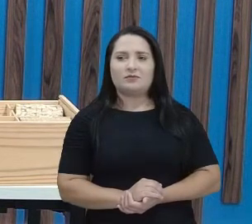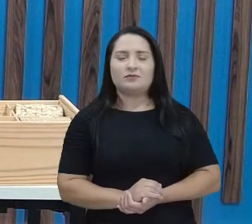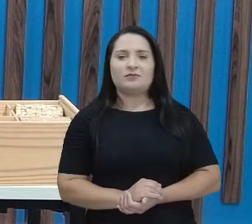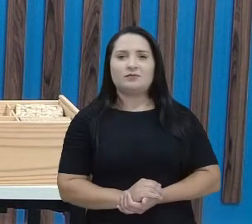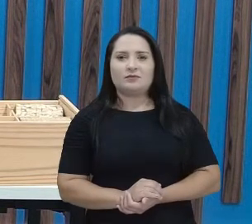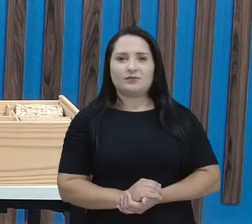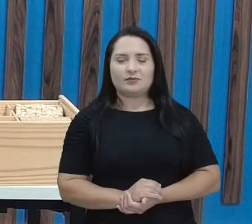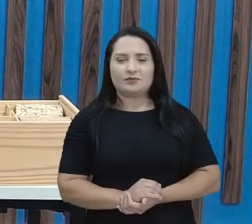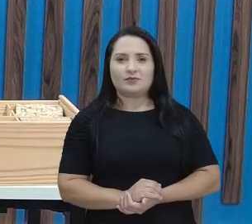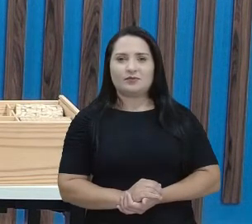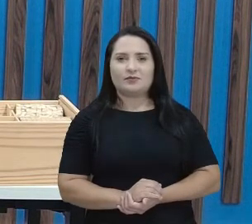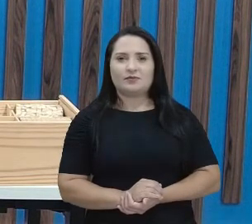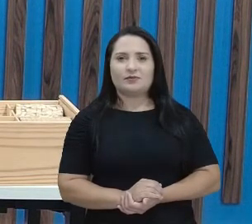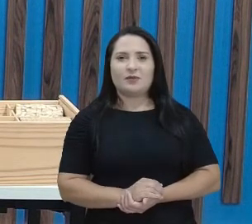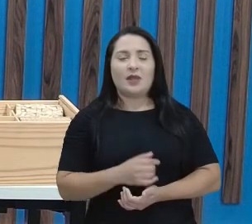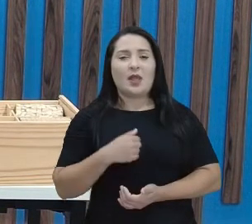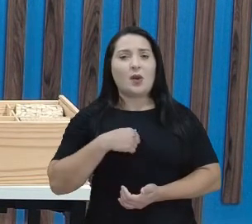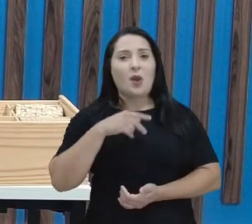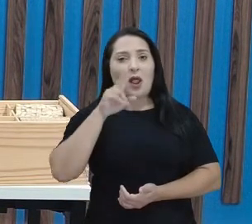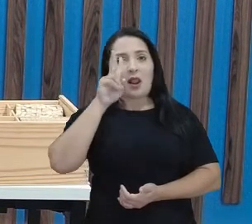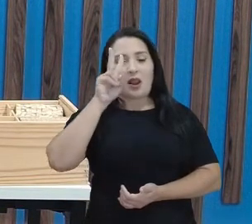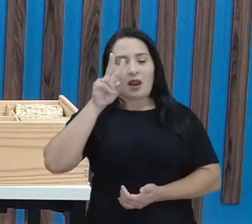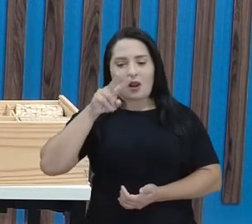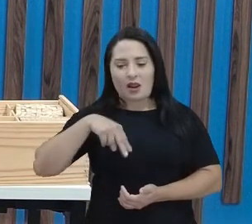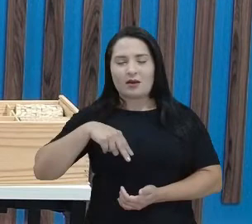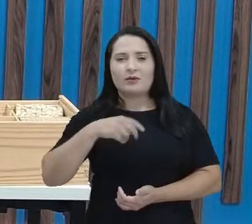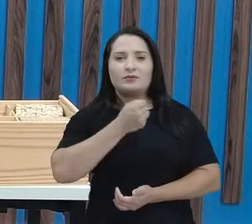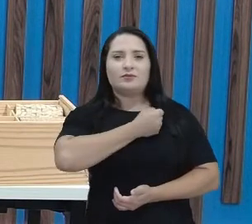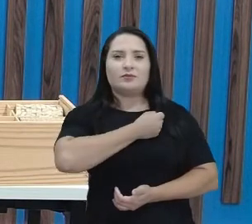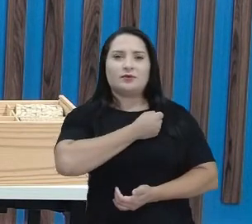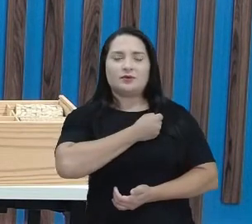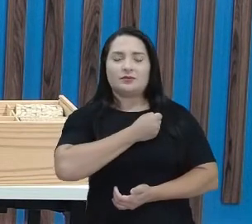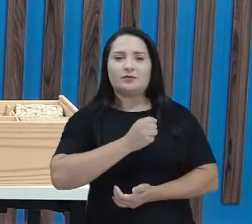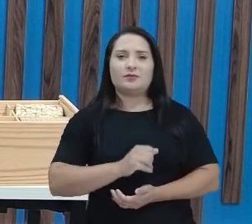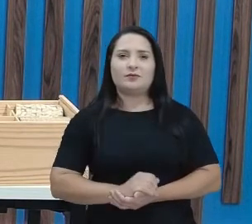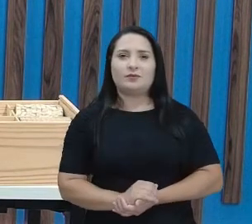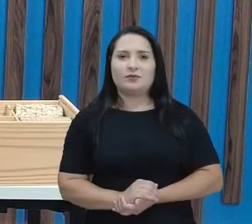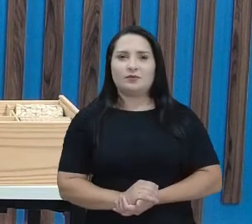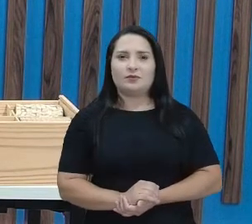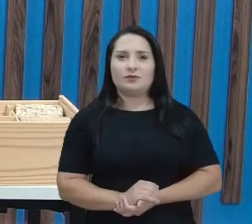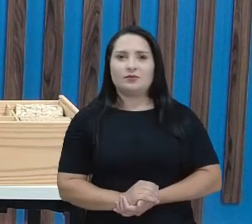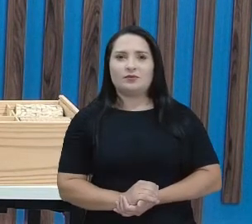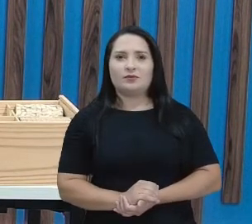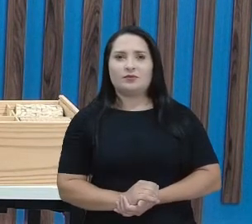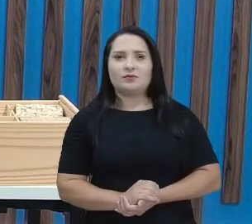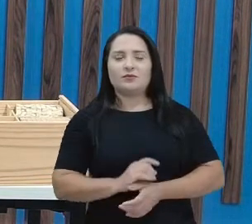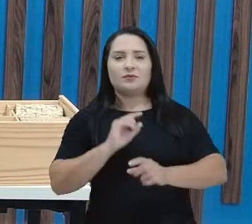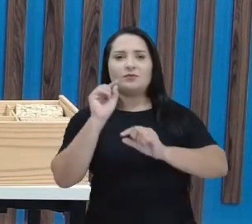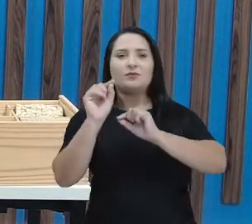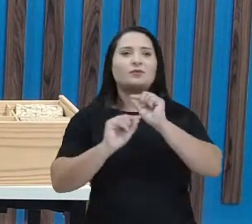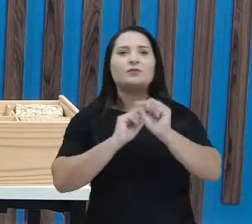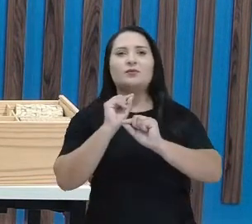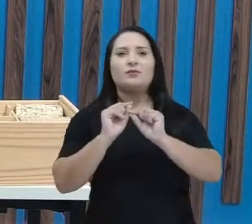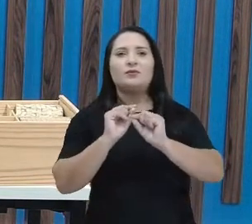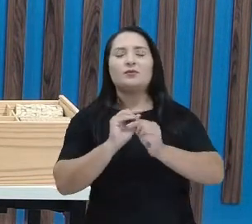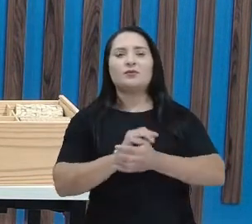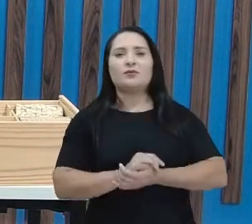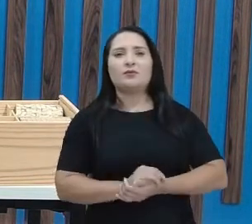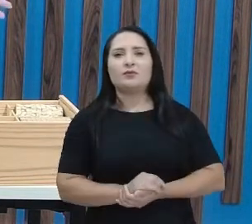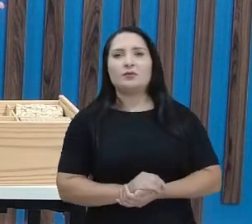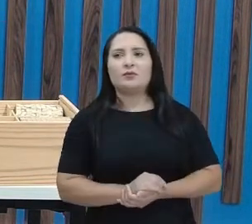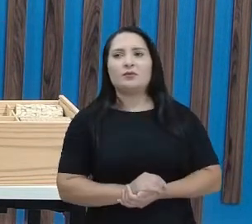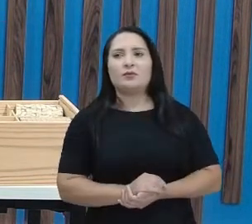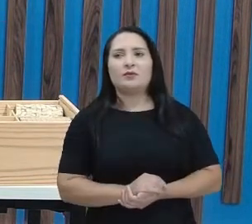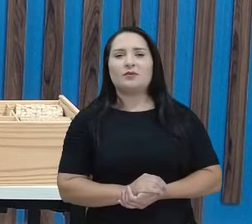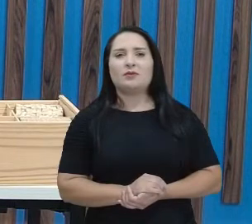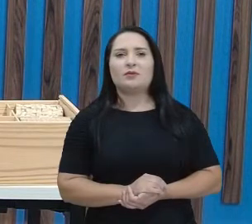356. É assim que eu leio ele. E ao fazer a leitura, o que que acontece? Quem é que eu falo